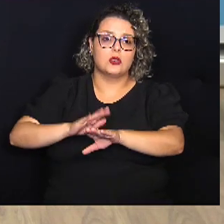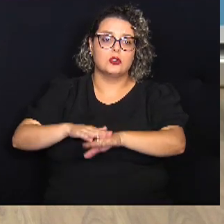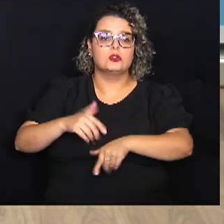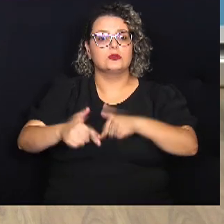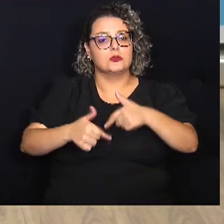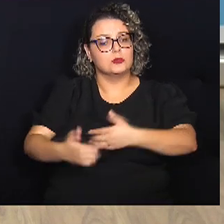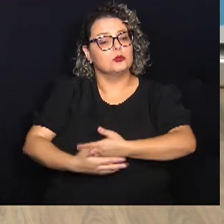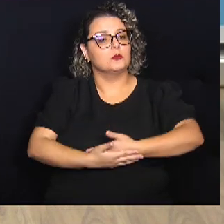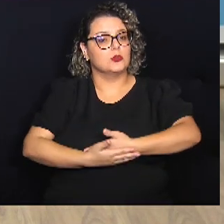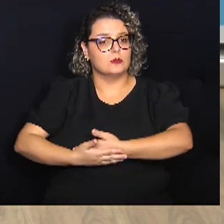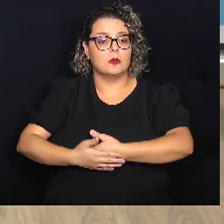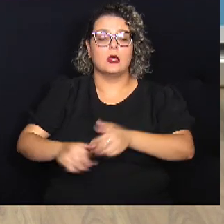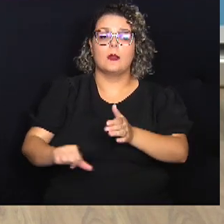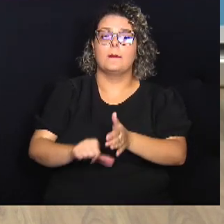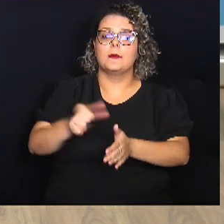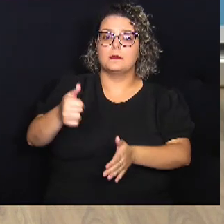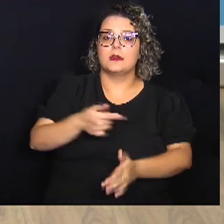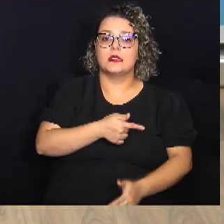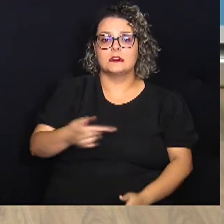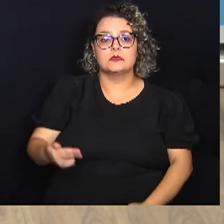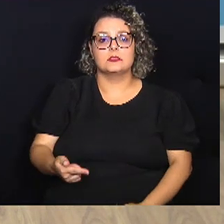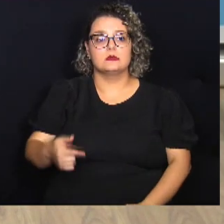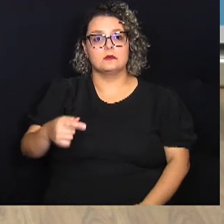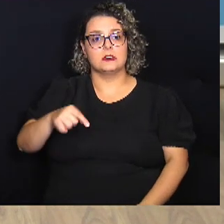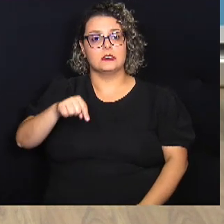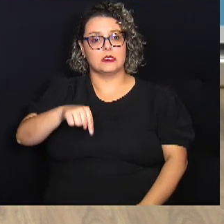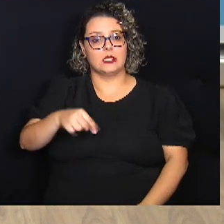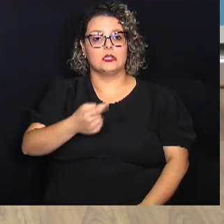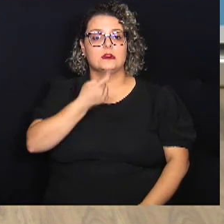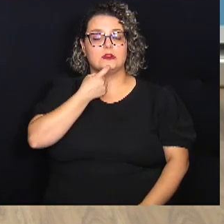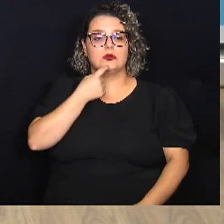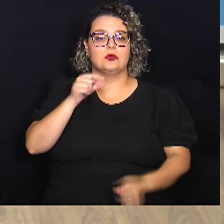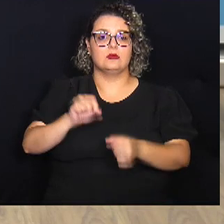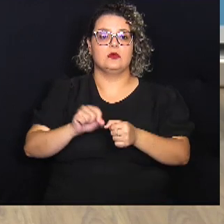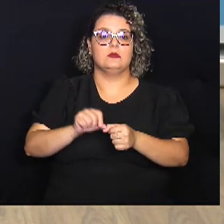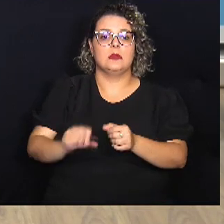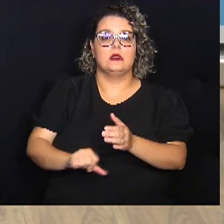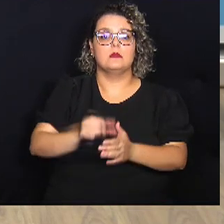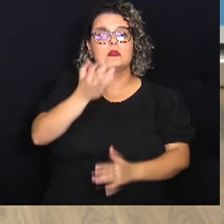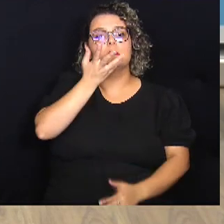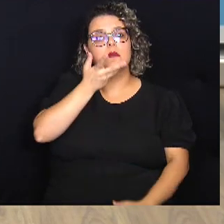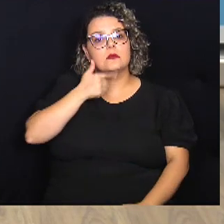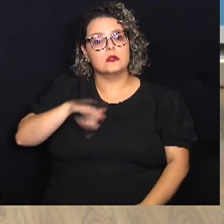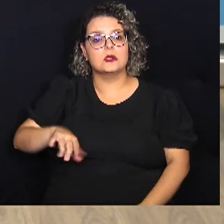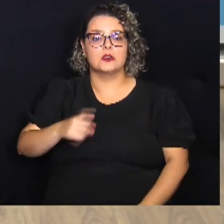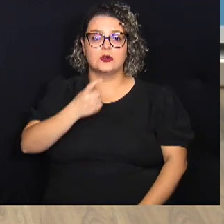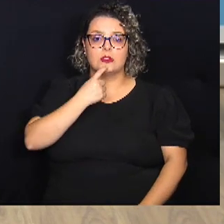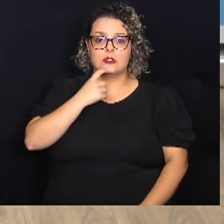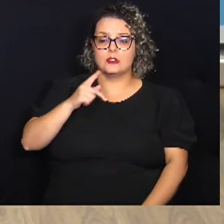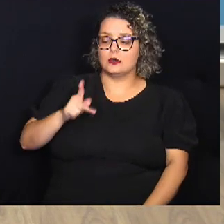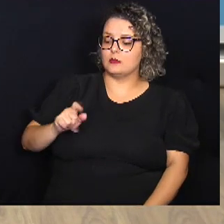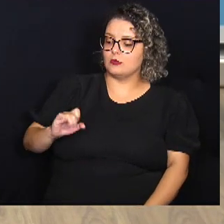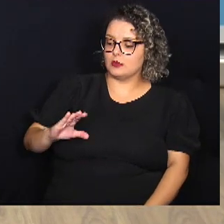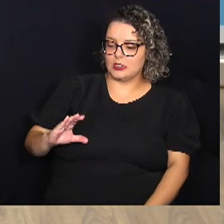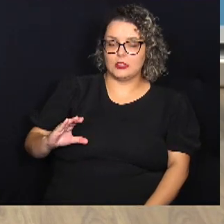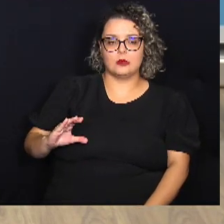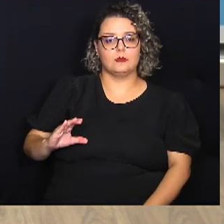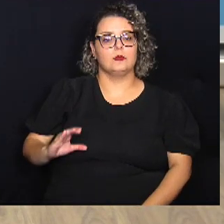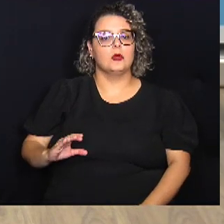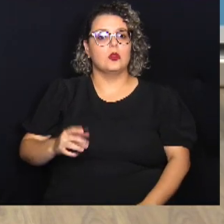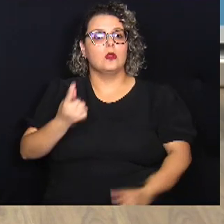Campinas, a primeira Semana do Bebê é realizado pela Primeira Infância Campineira, chamada de PIC, com